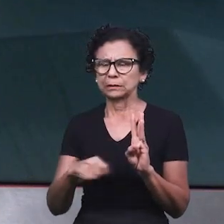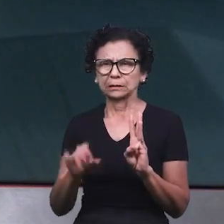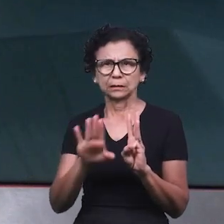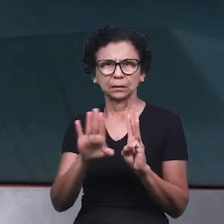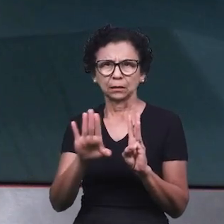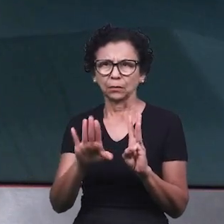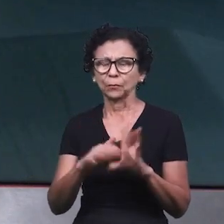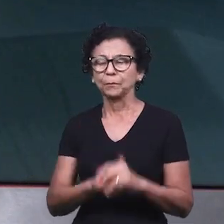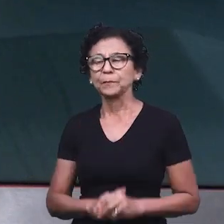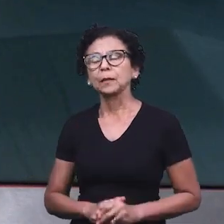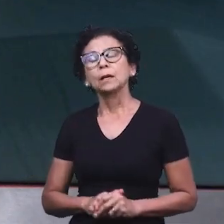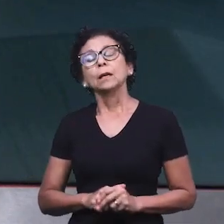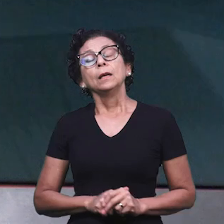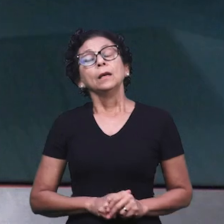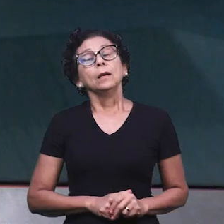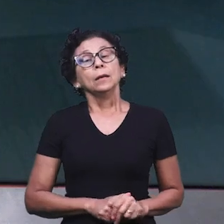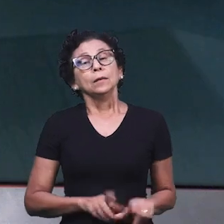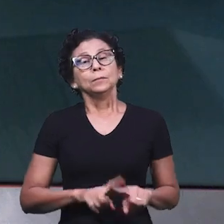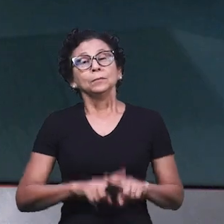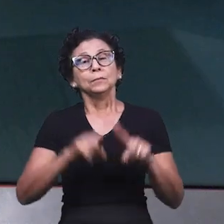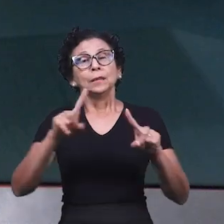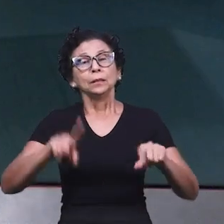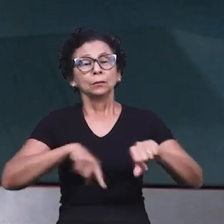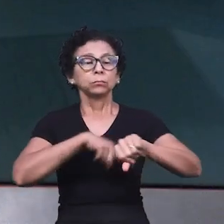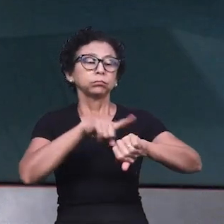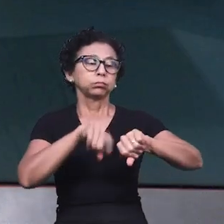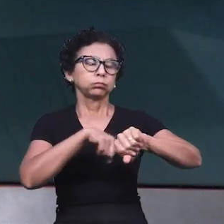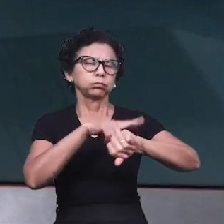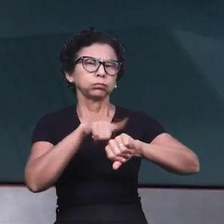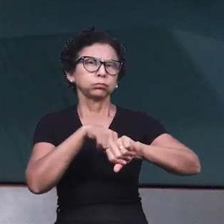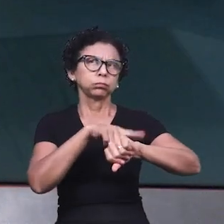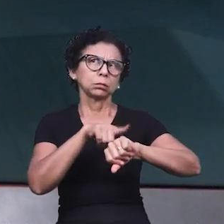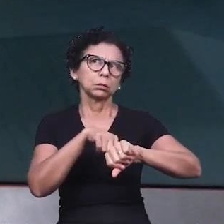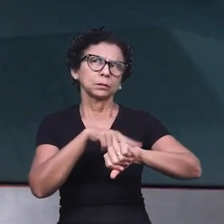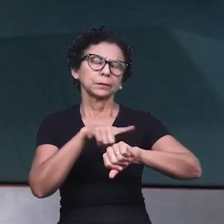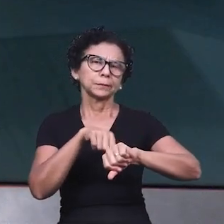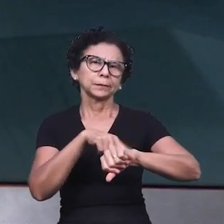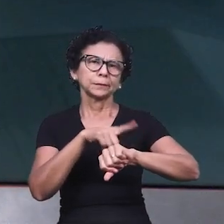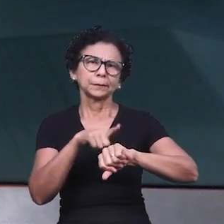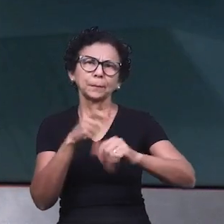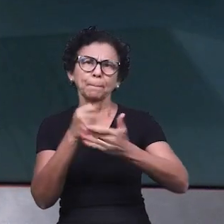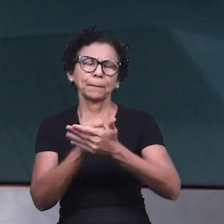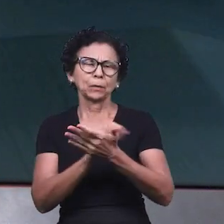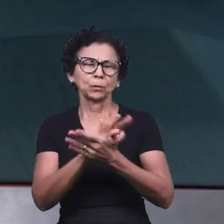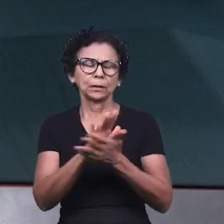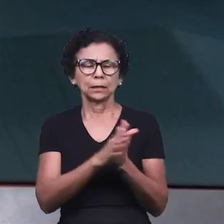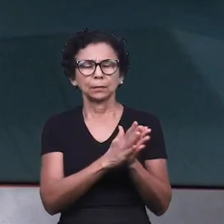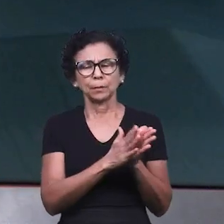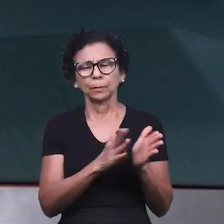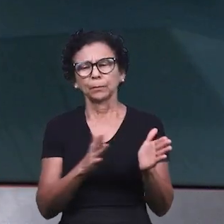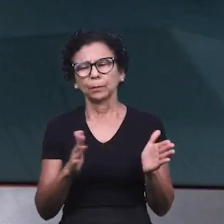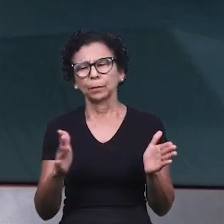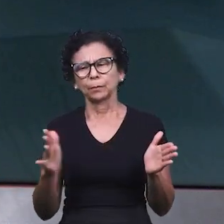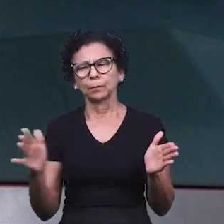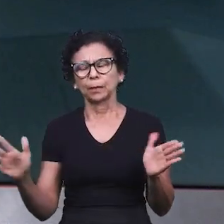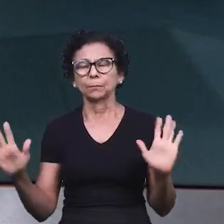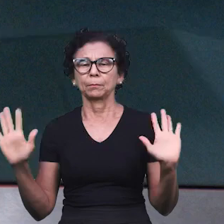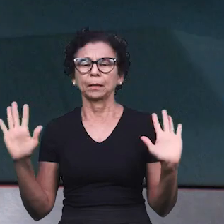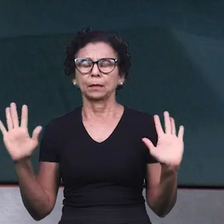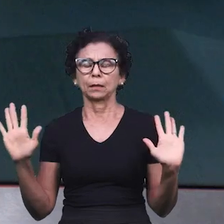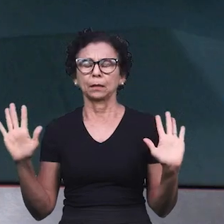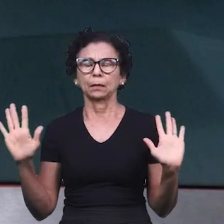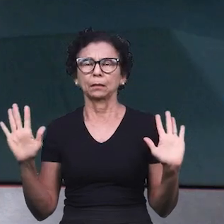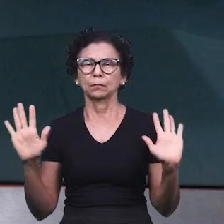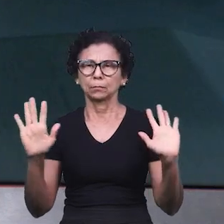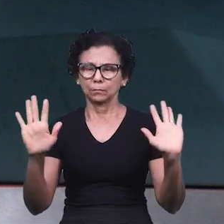se agravando, o tempo vai passando, em geral, o credor coloca